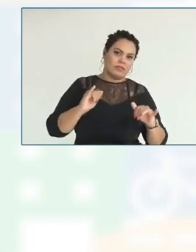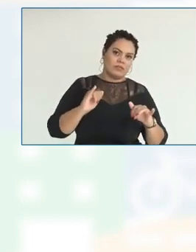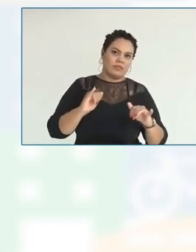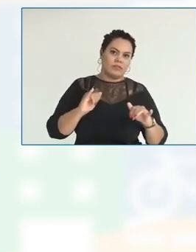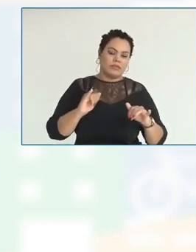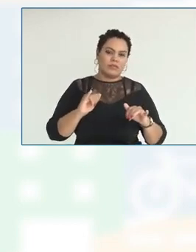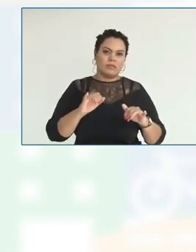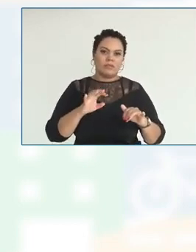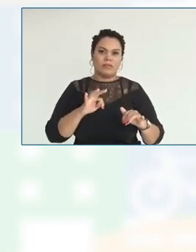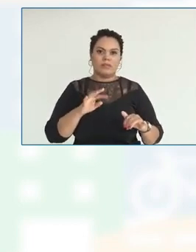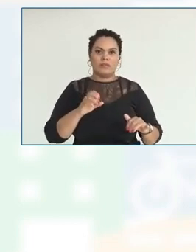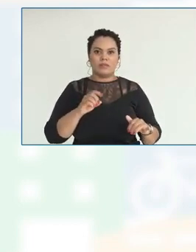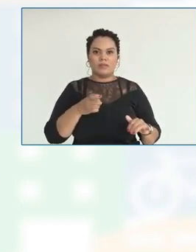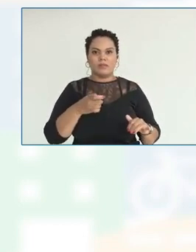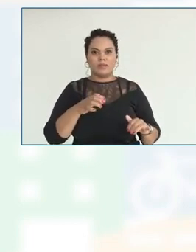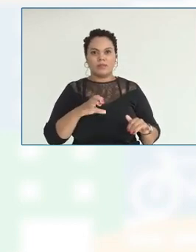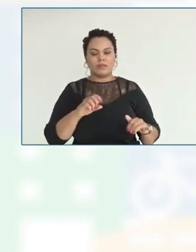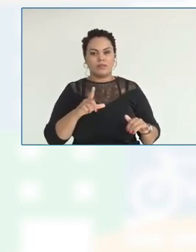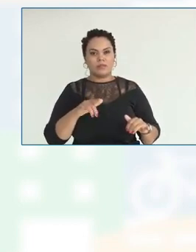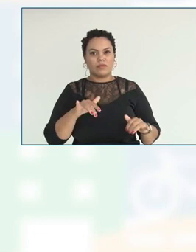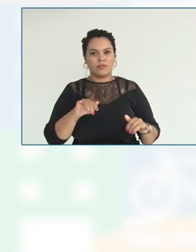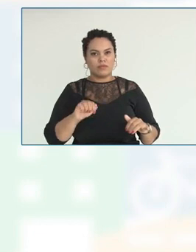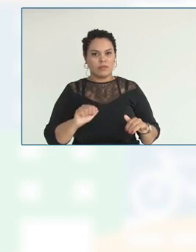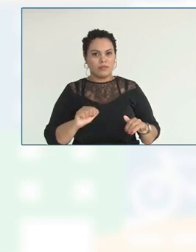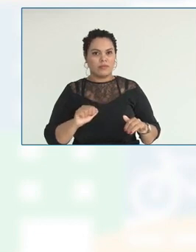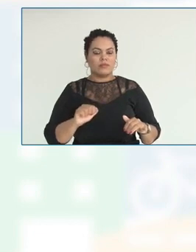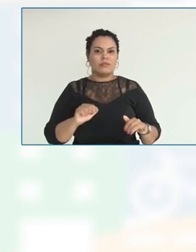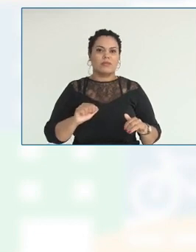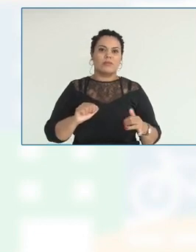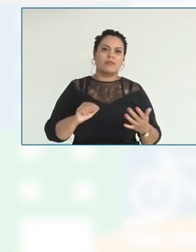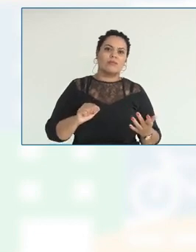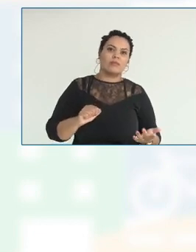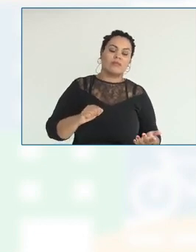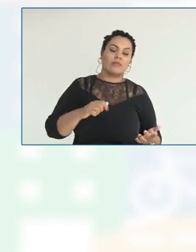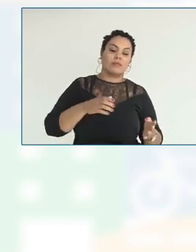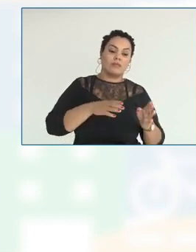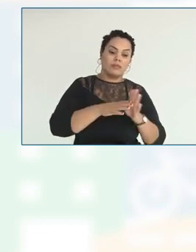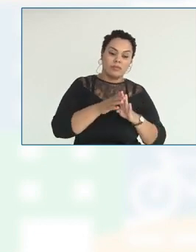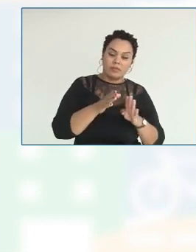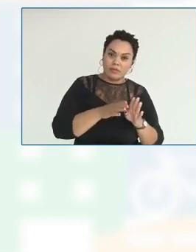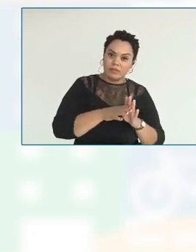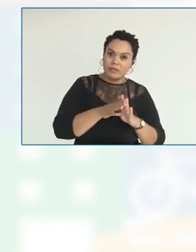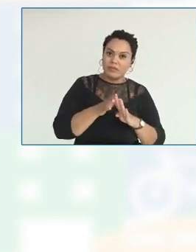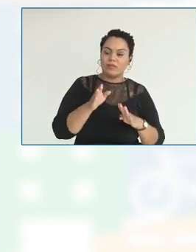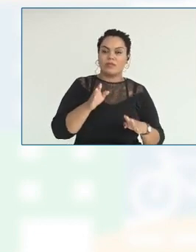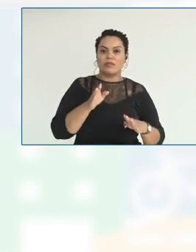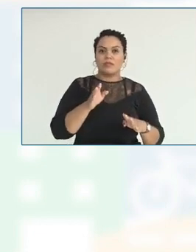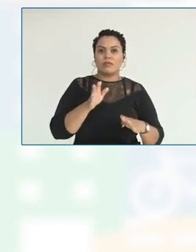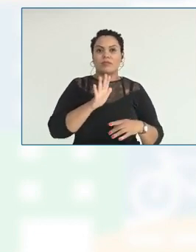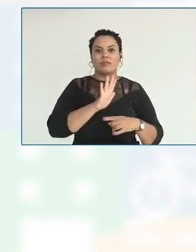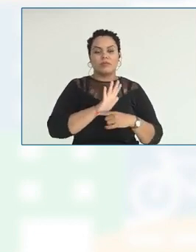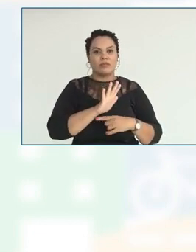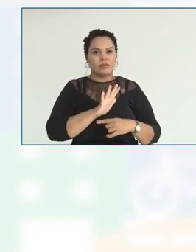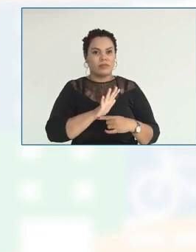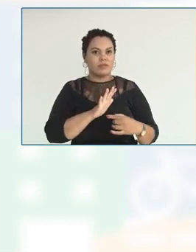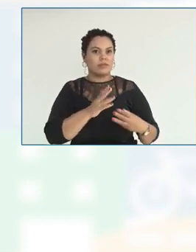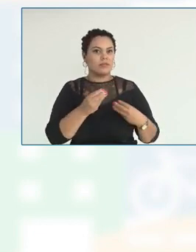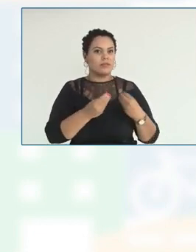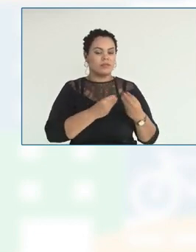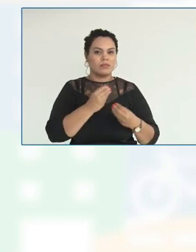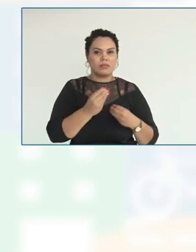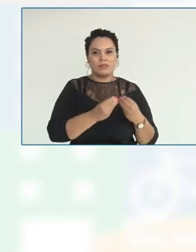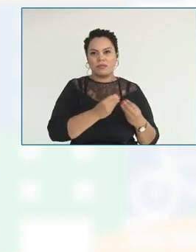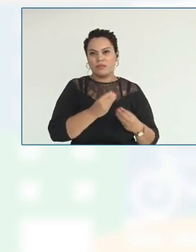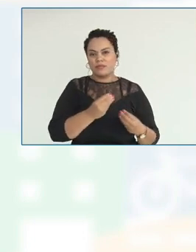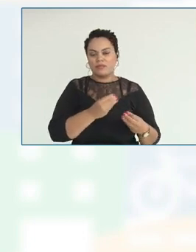um manual que auxilia, orienta os profissionais da assistência, né, a como diagnosticar um